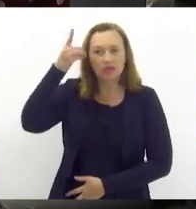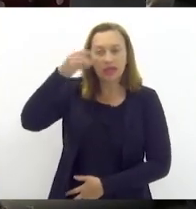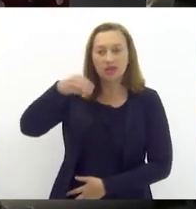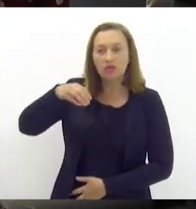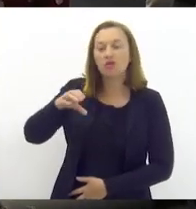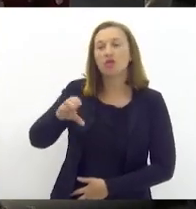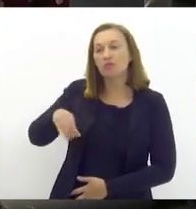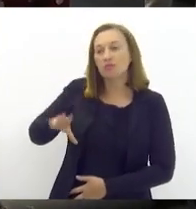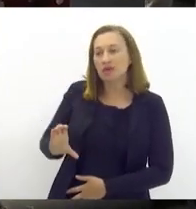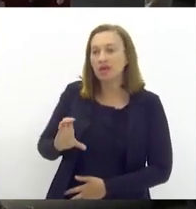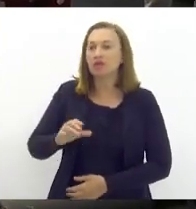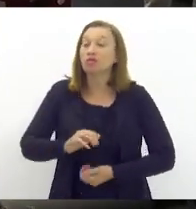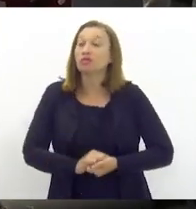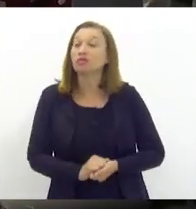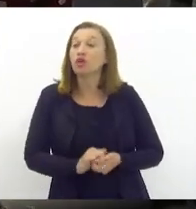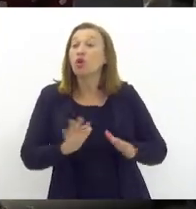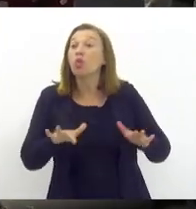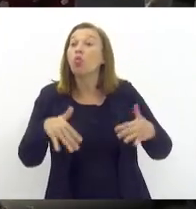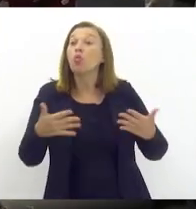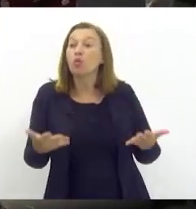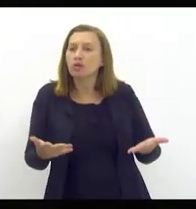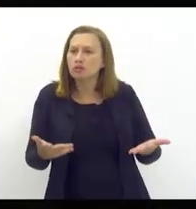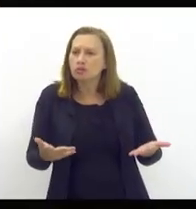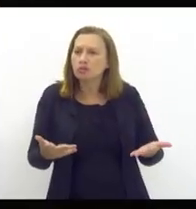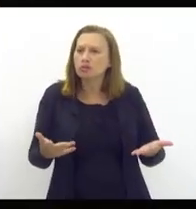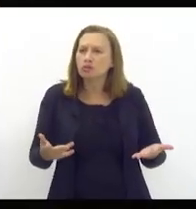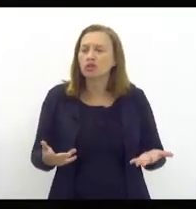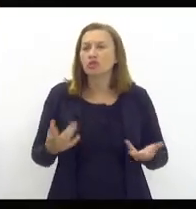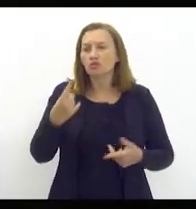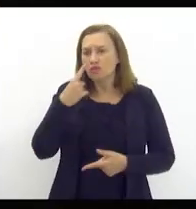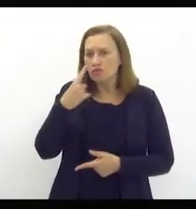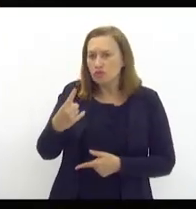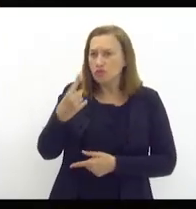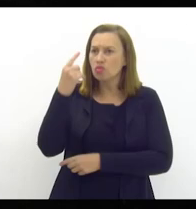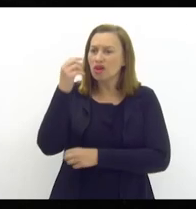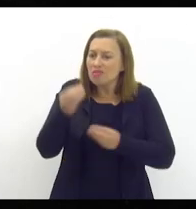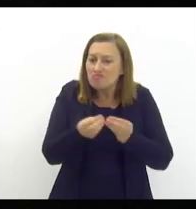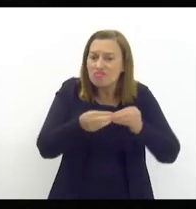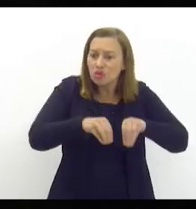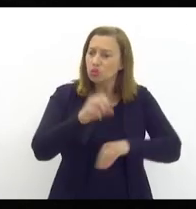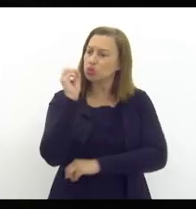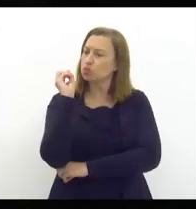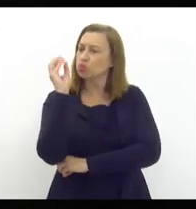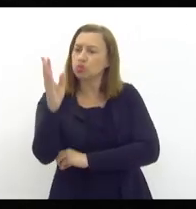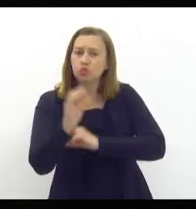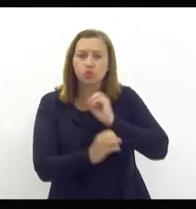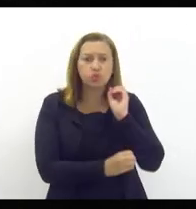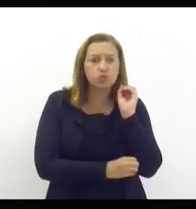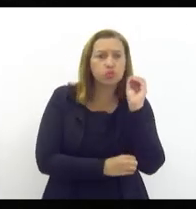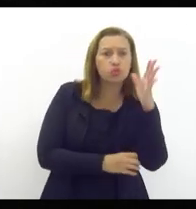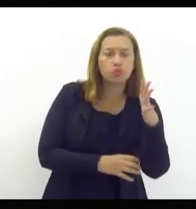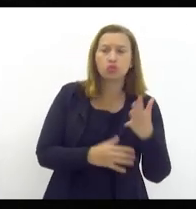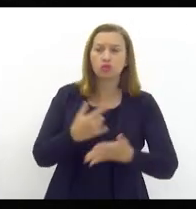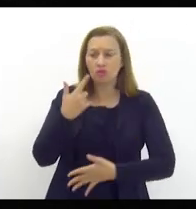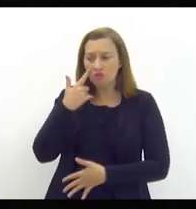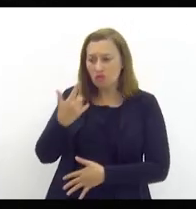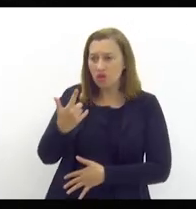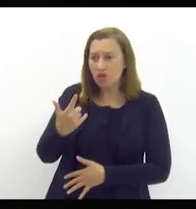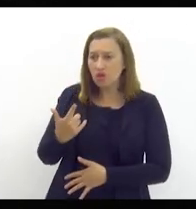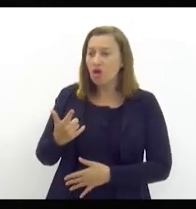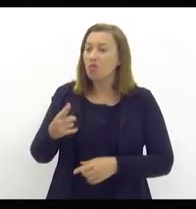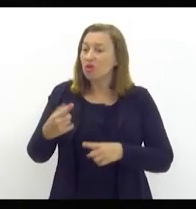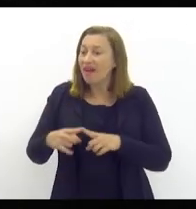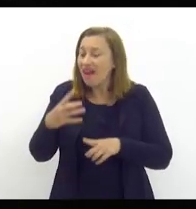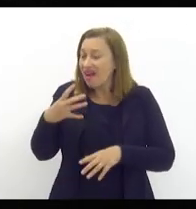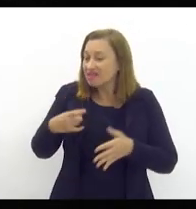Quando essas marisqueiras veem a ameaça ao meio ambiente, que é de onde elas tiram o seu sustento, elas cuidam, elas